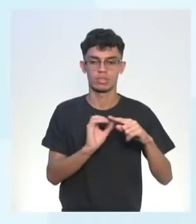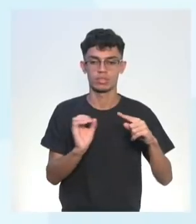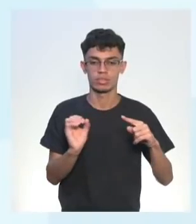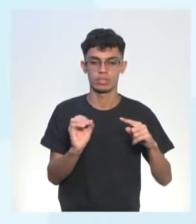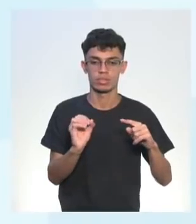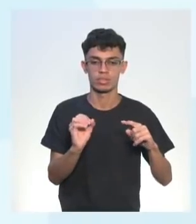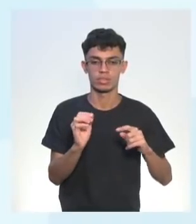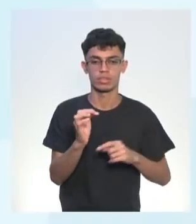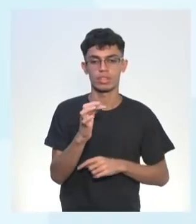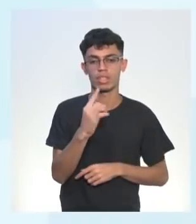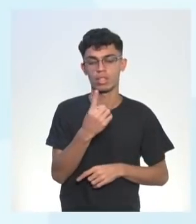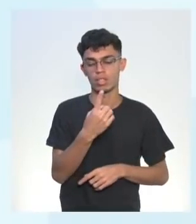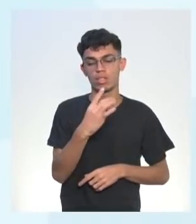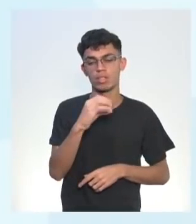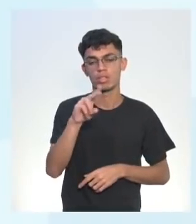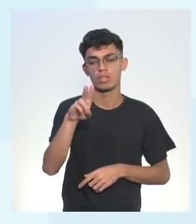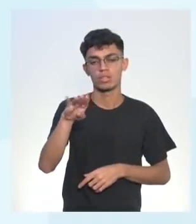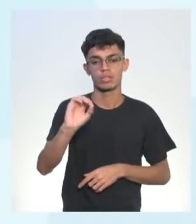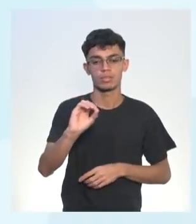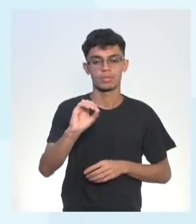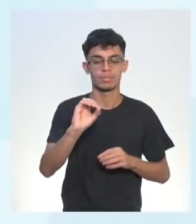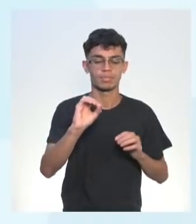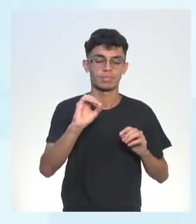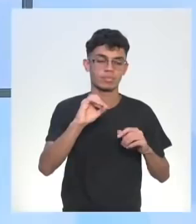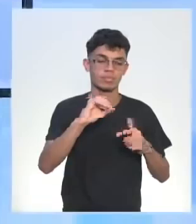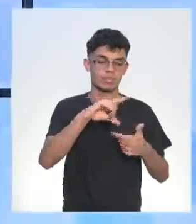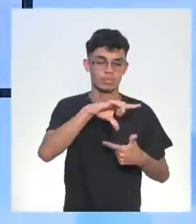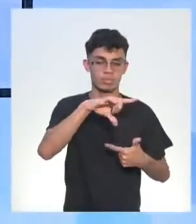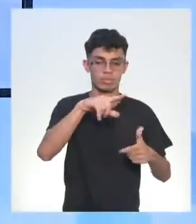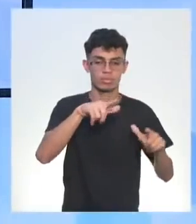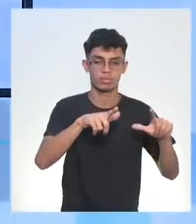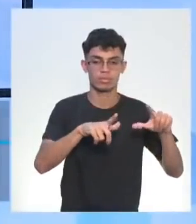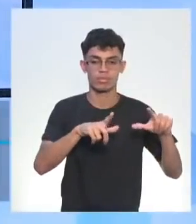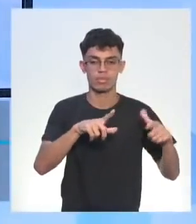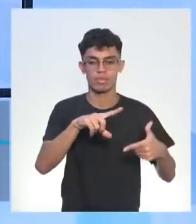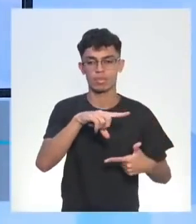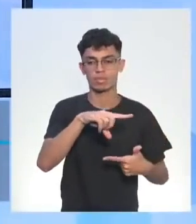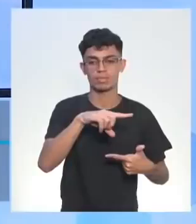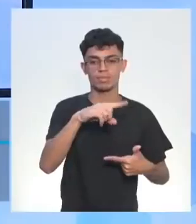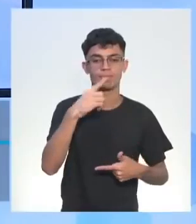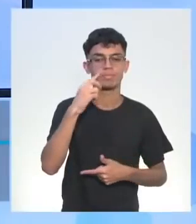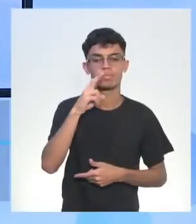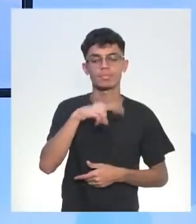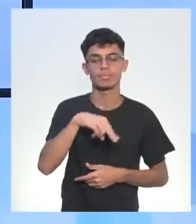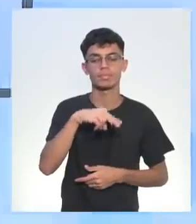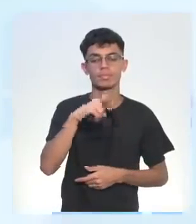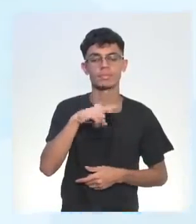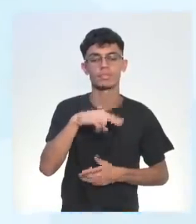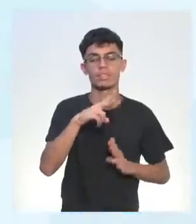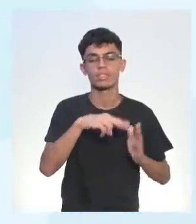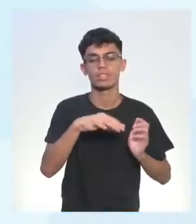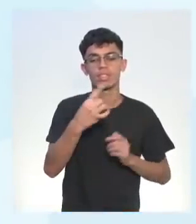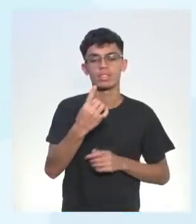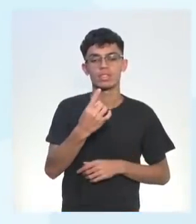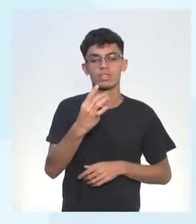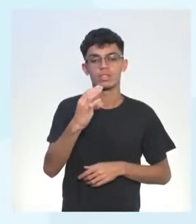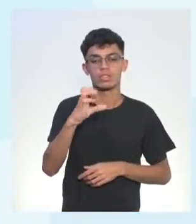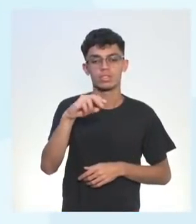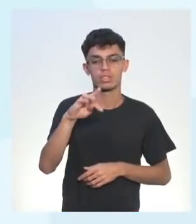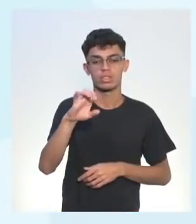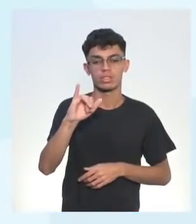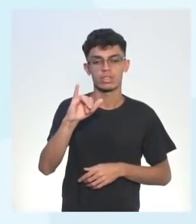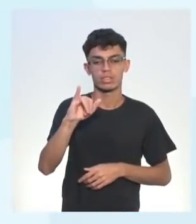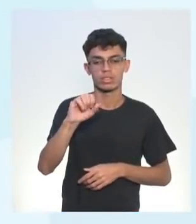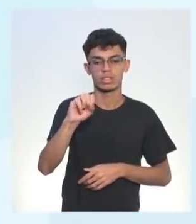ao cubo, o tamanho de volume de um cubo, certo? Então, olha como que se lê, 1 centésimo elevado ao